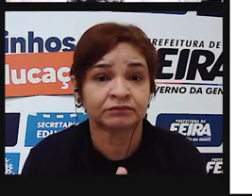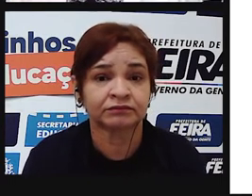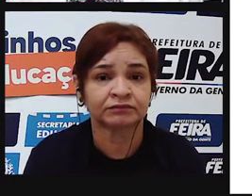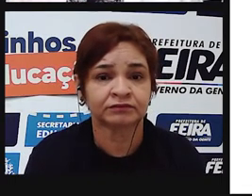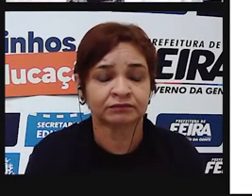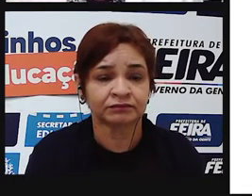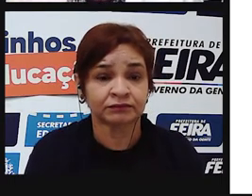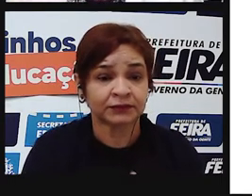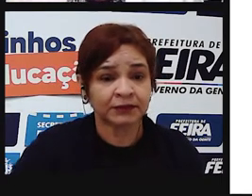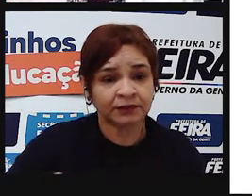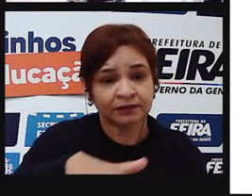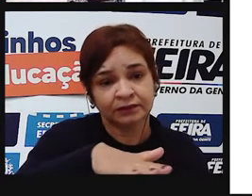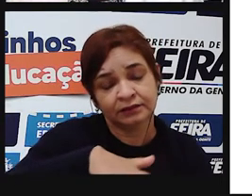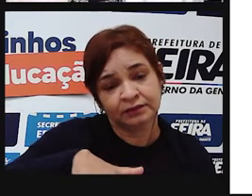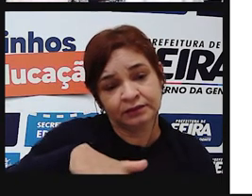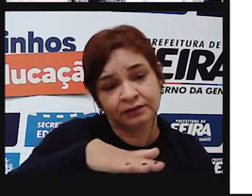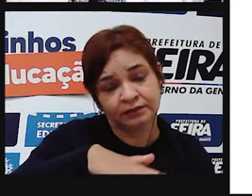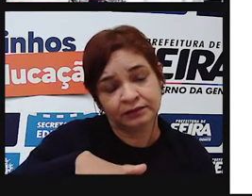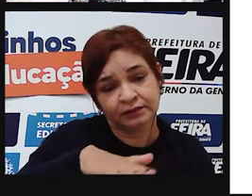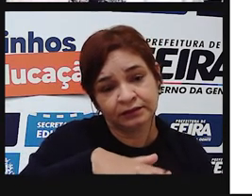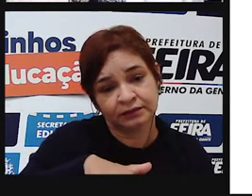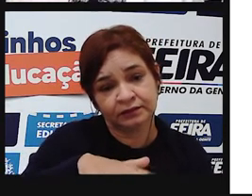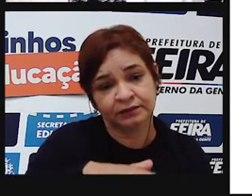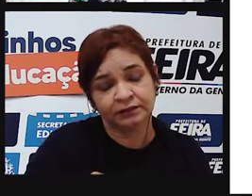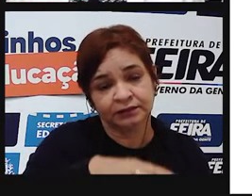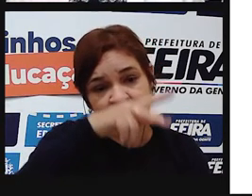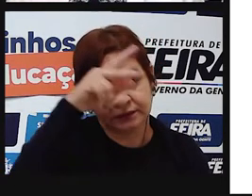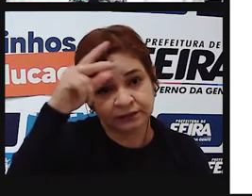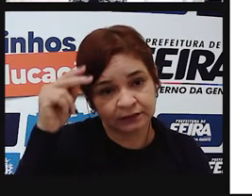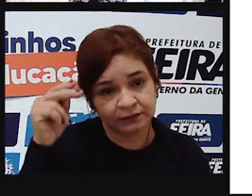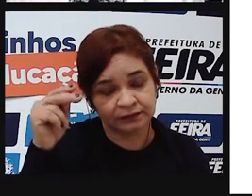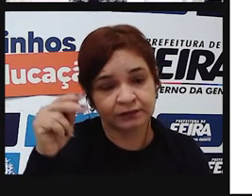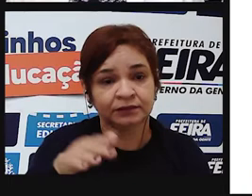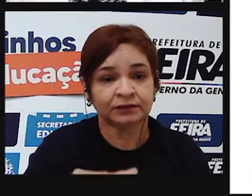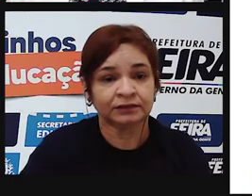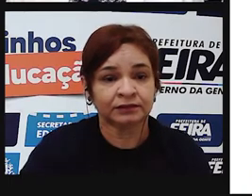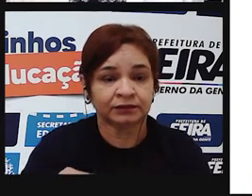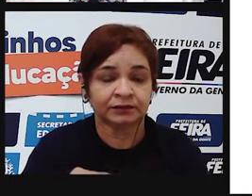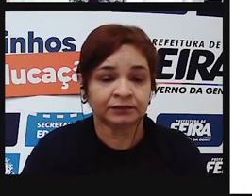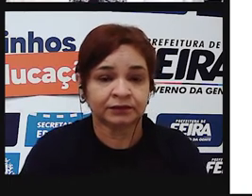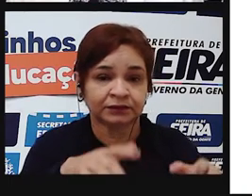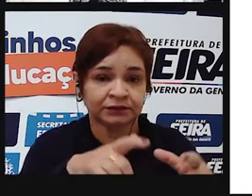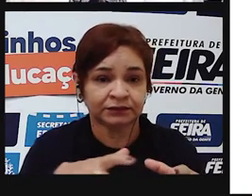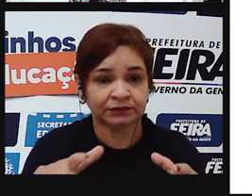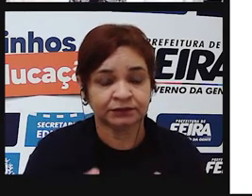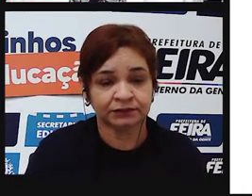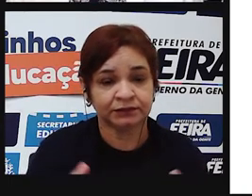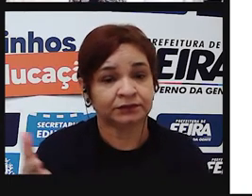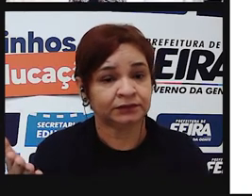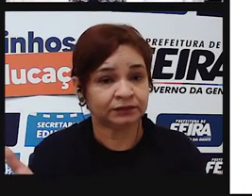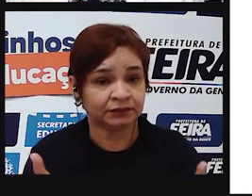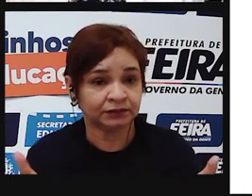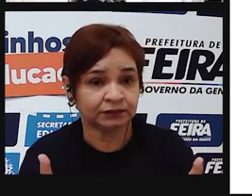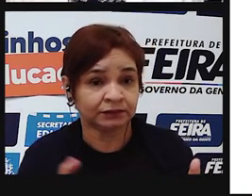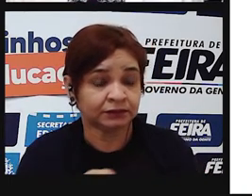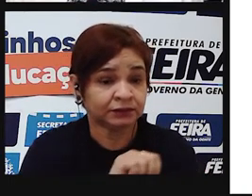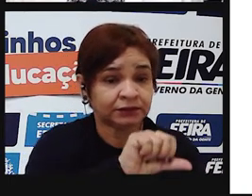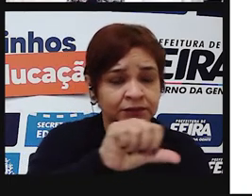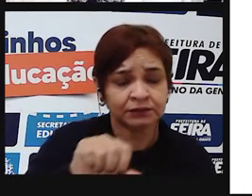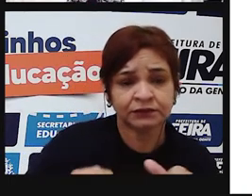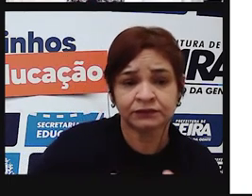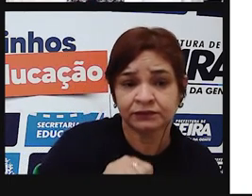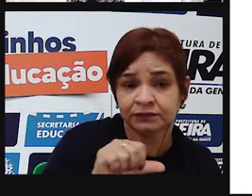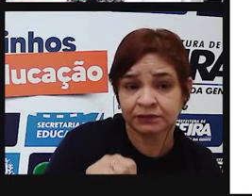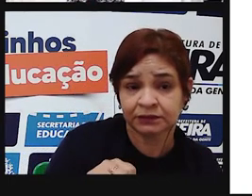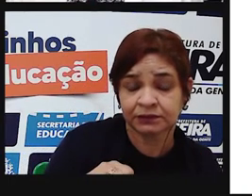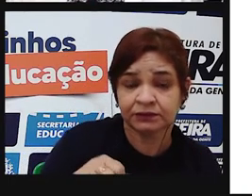do asfalto com que a prefeitura está cobrindo os areais desertos de Copacabana. Por que